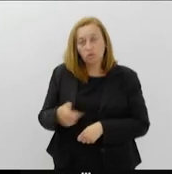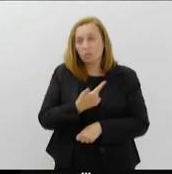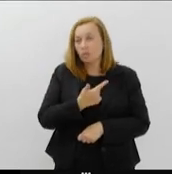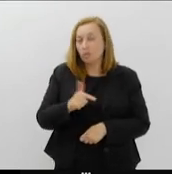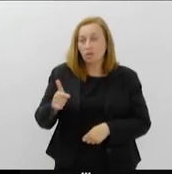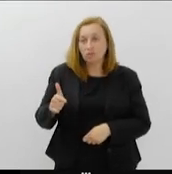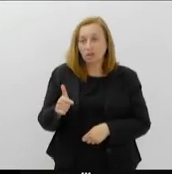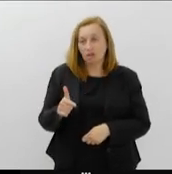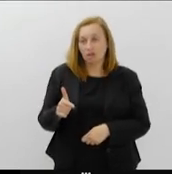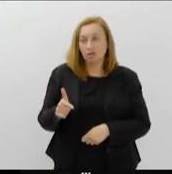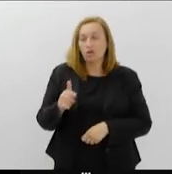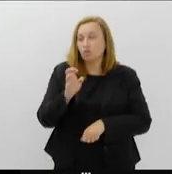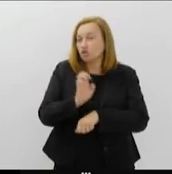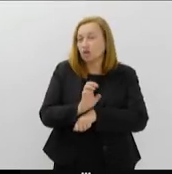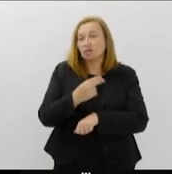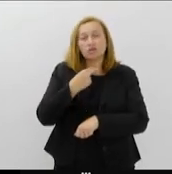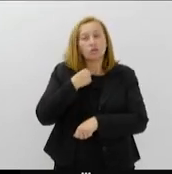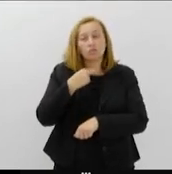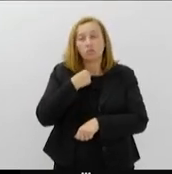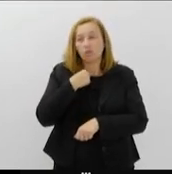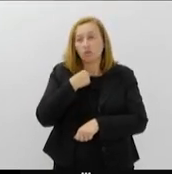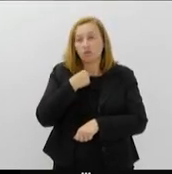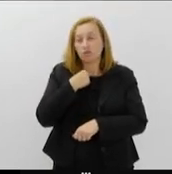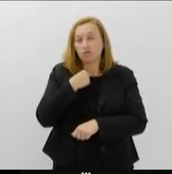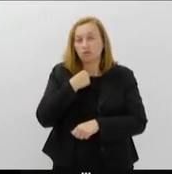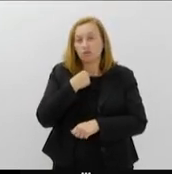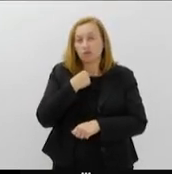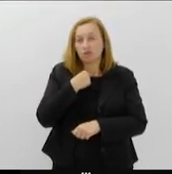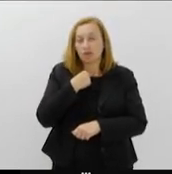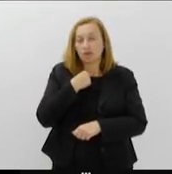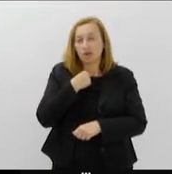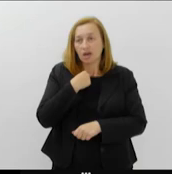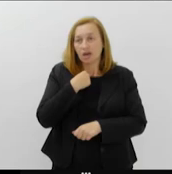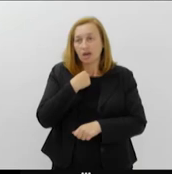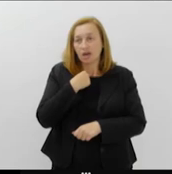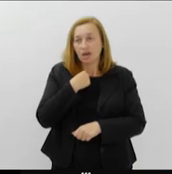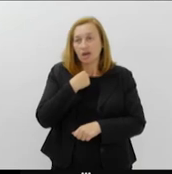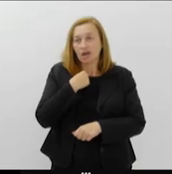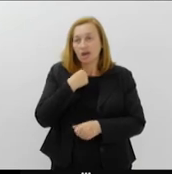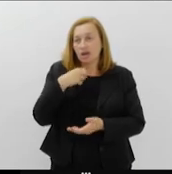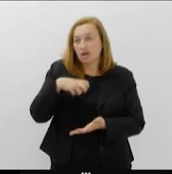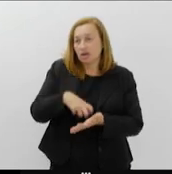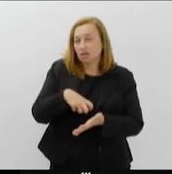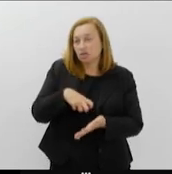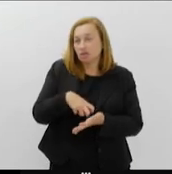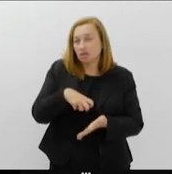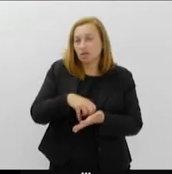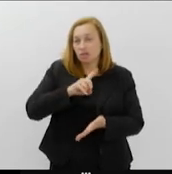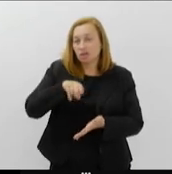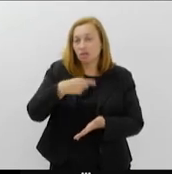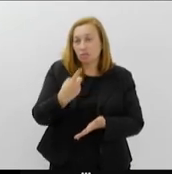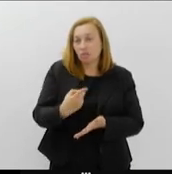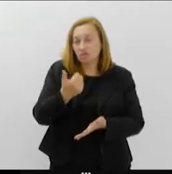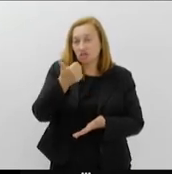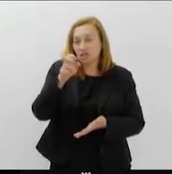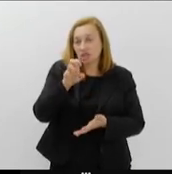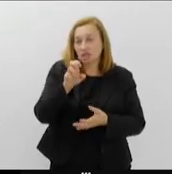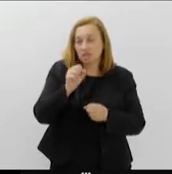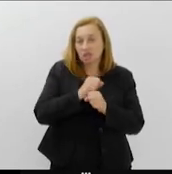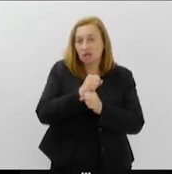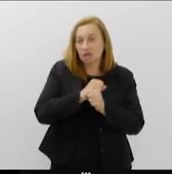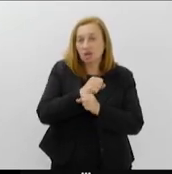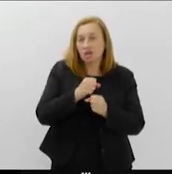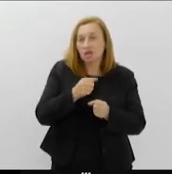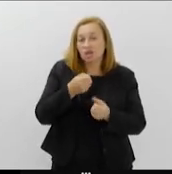o Estado não pode ficar com a espada no pescoço do administrador e depois de 15 anos vir exigir algum documento,